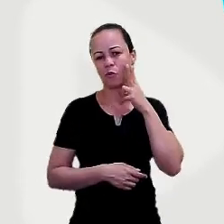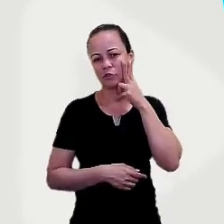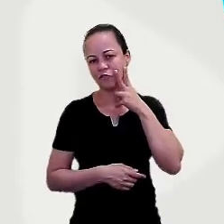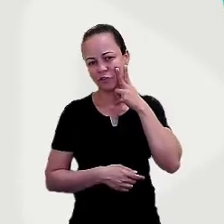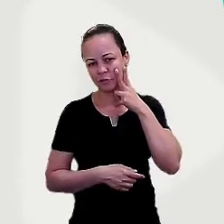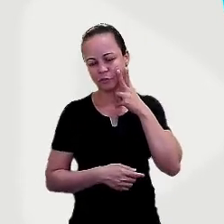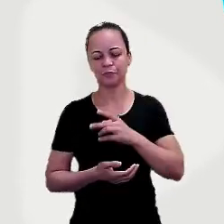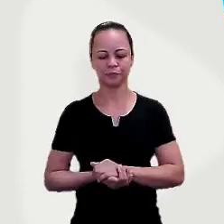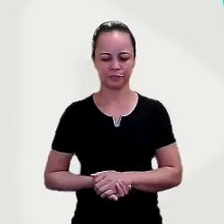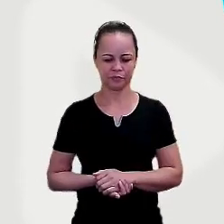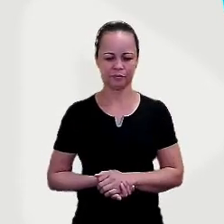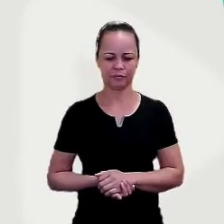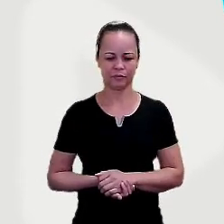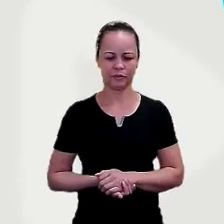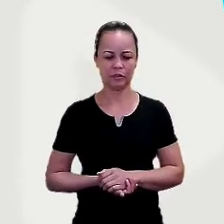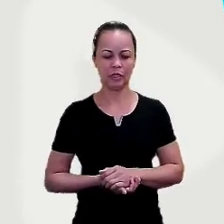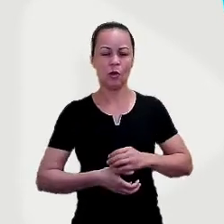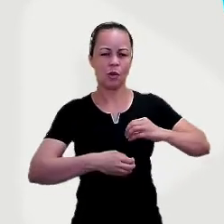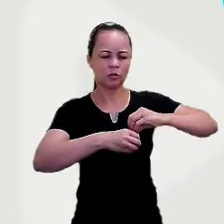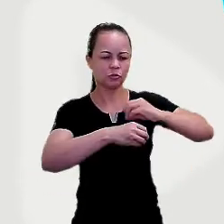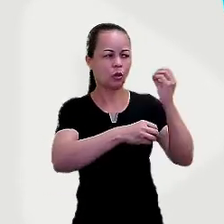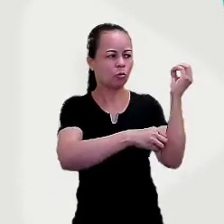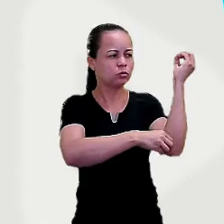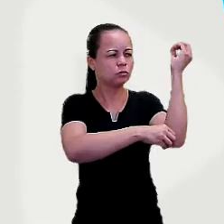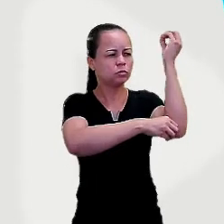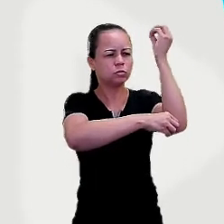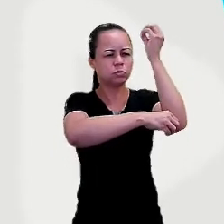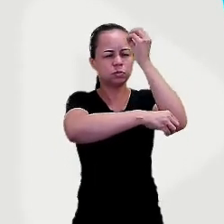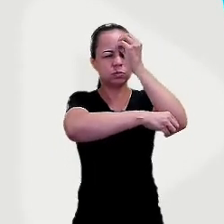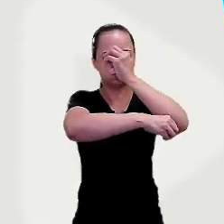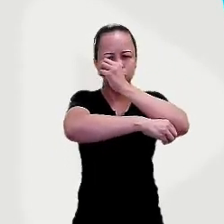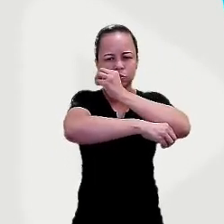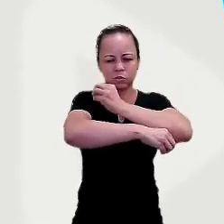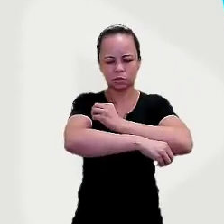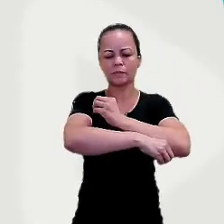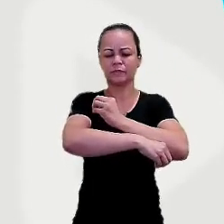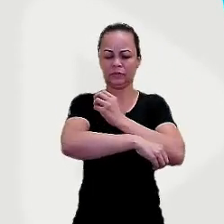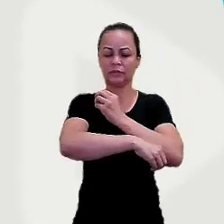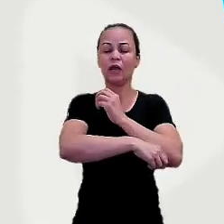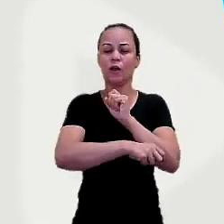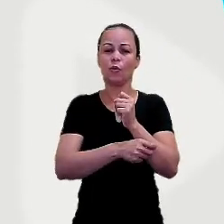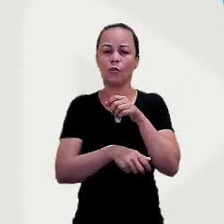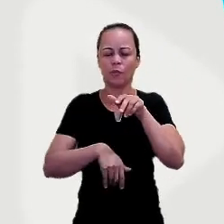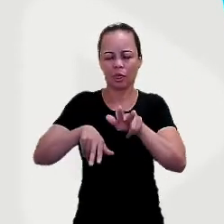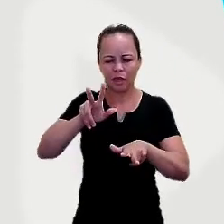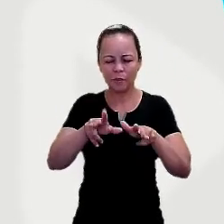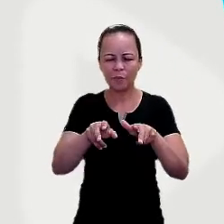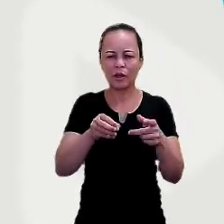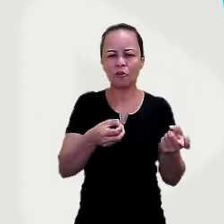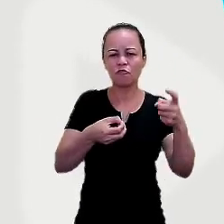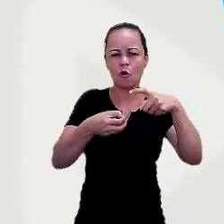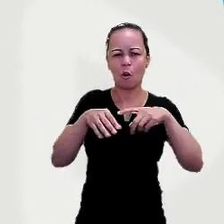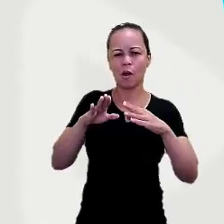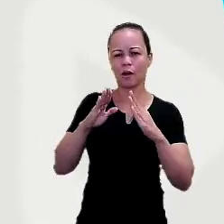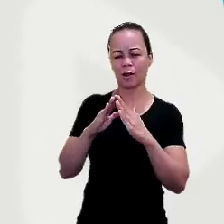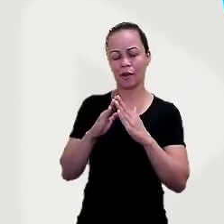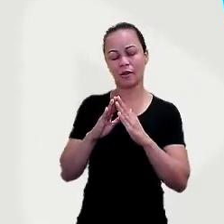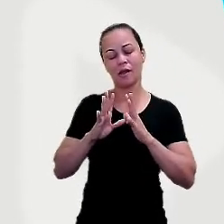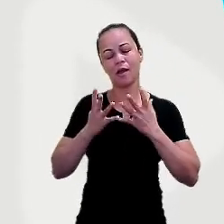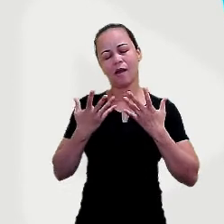Quando o sol começou a se pôr no horizonte, camaleão resolveu voltar para casa. Estava